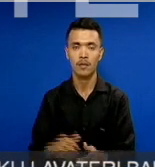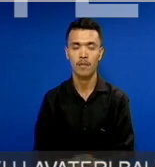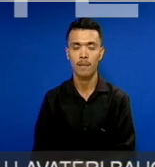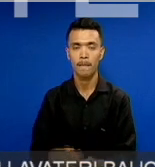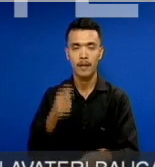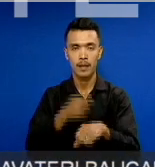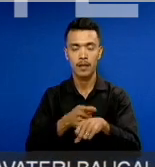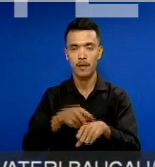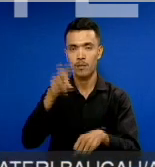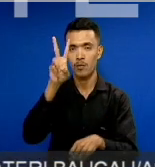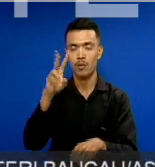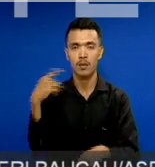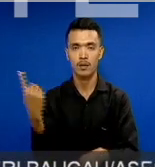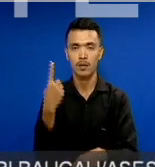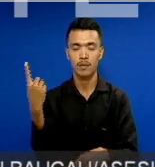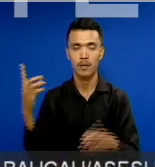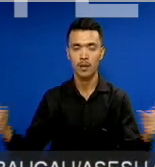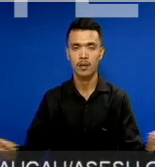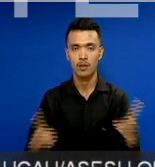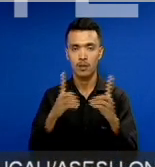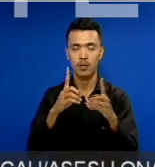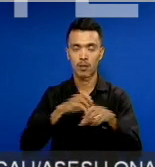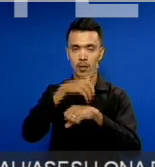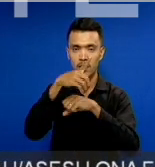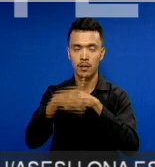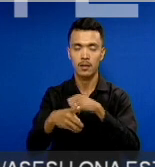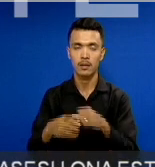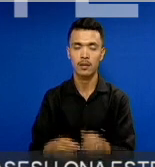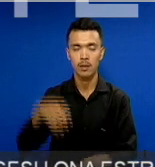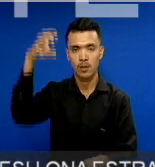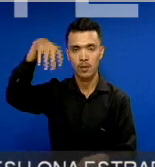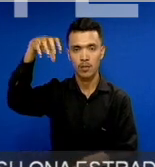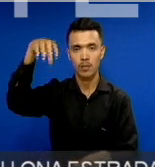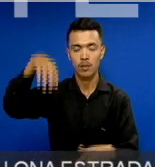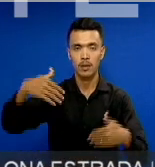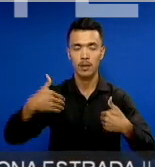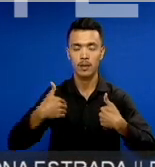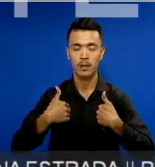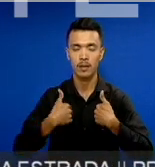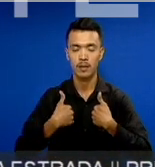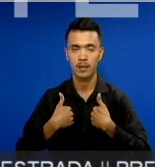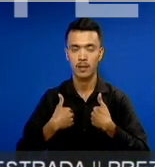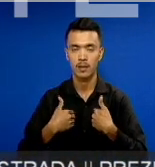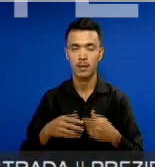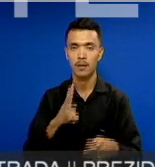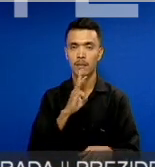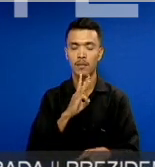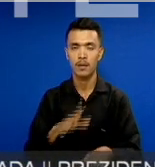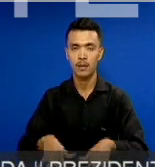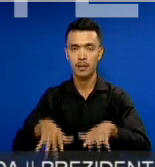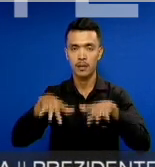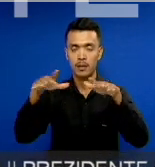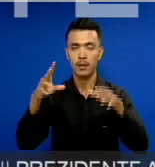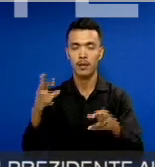Tempo rua, né? Está sempre a ser desastres naturais. Urã moço, urã monorai, besai uma,